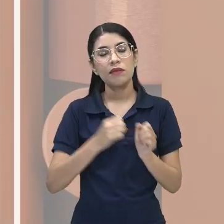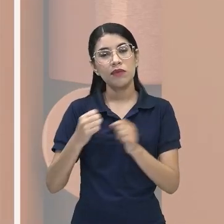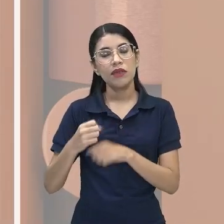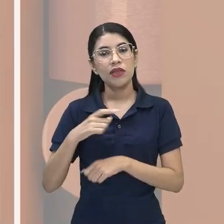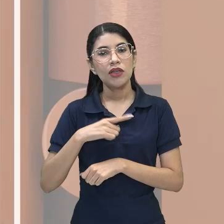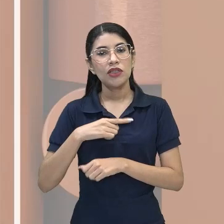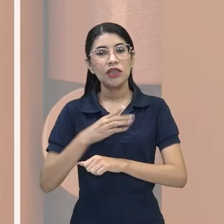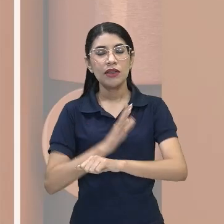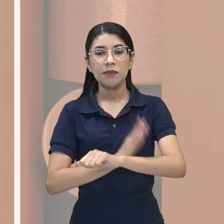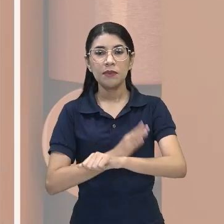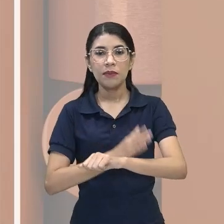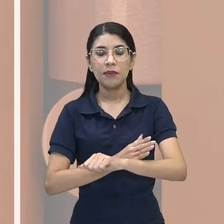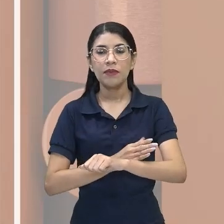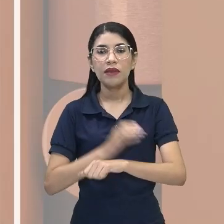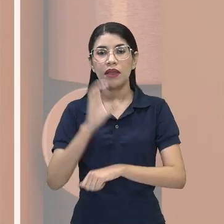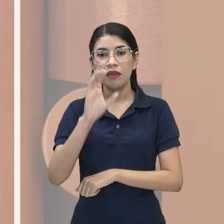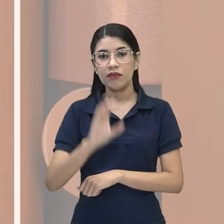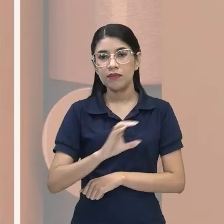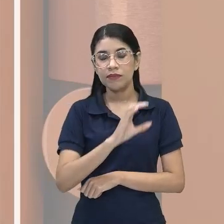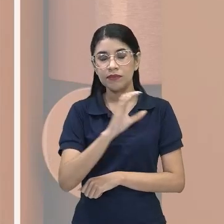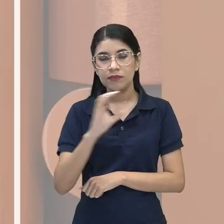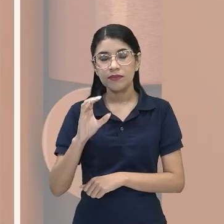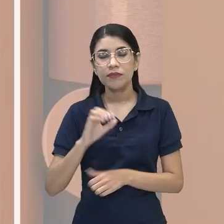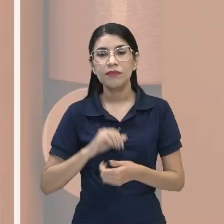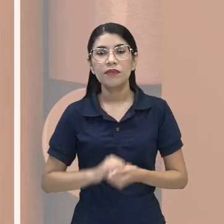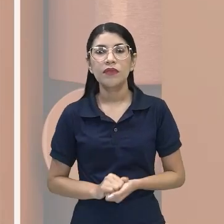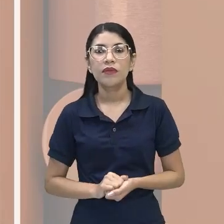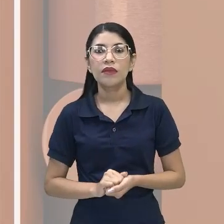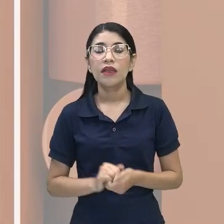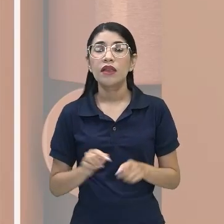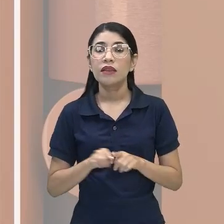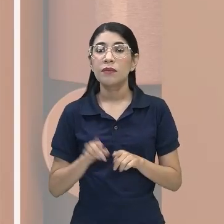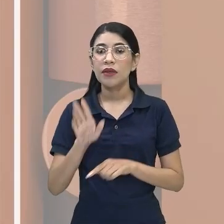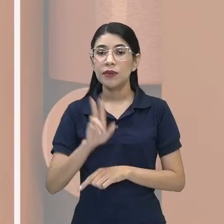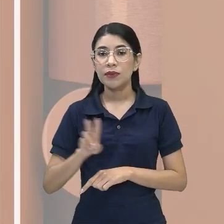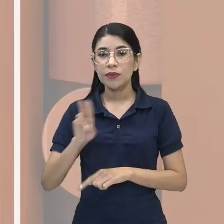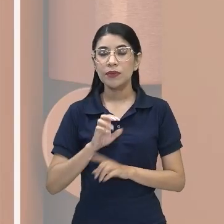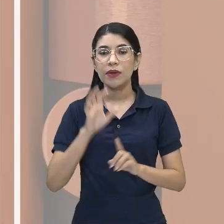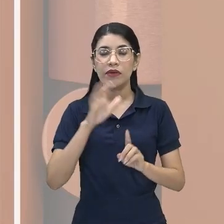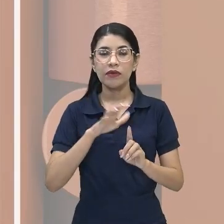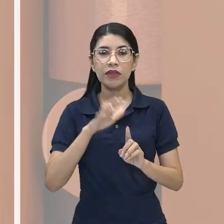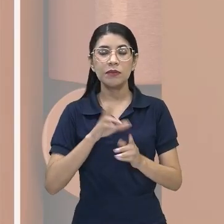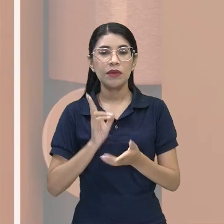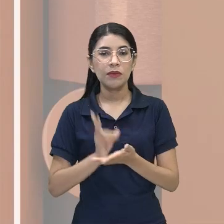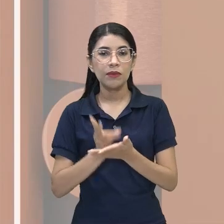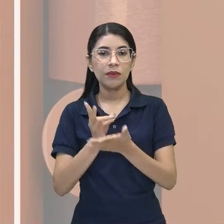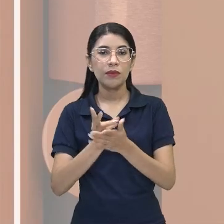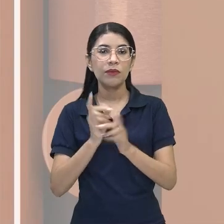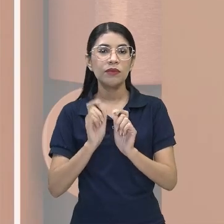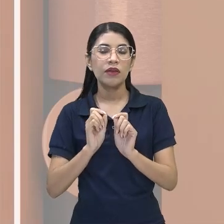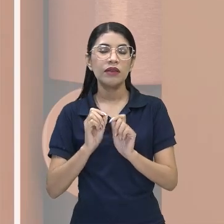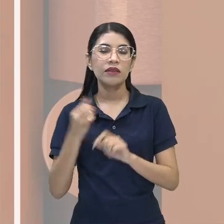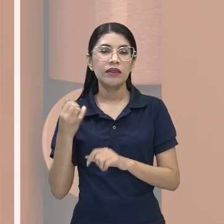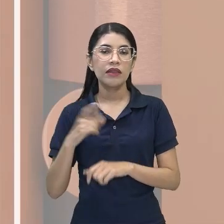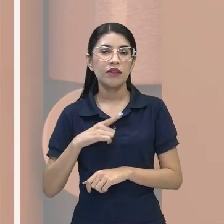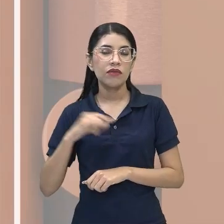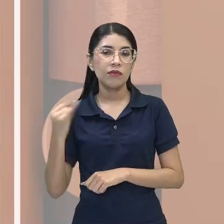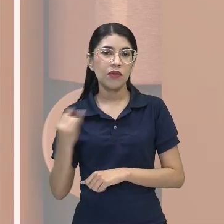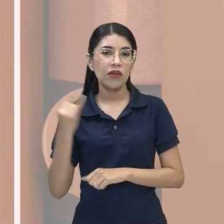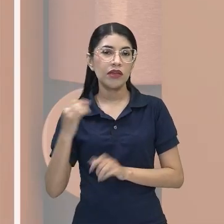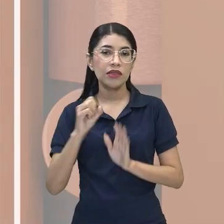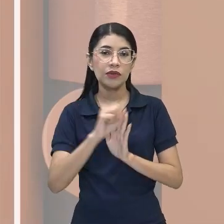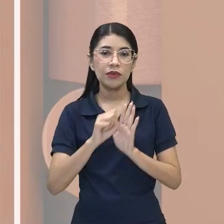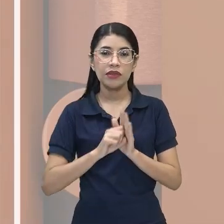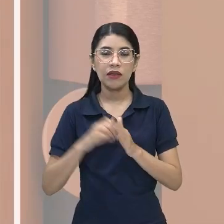Média era justamente a Igreja Católica. Inclusive, usou de sua influência para se manter ali relevante durante séculos e